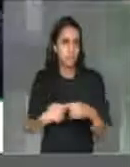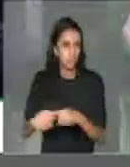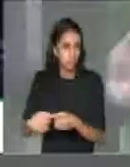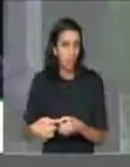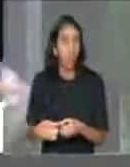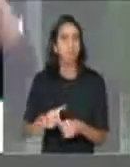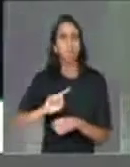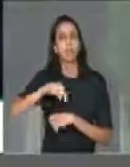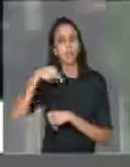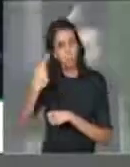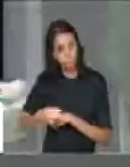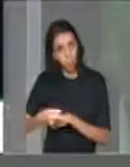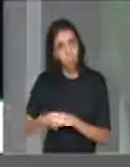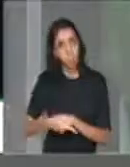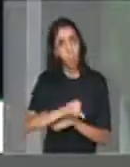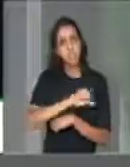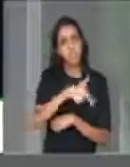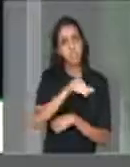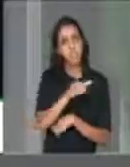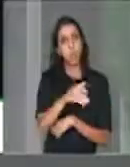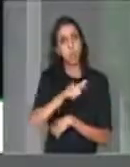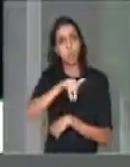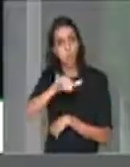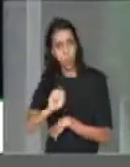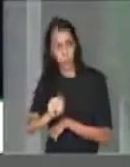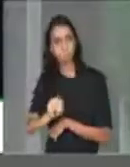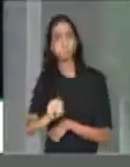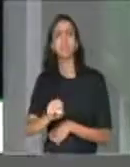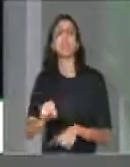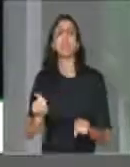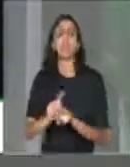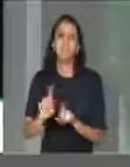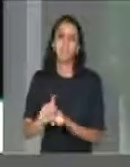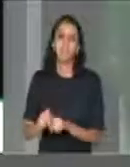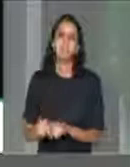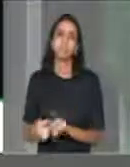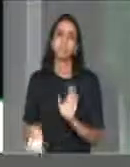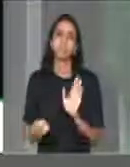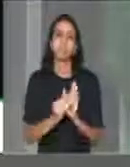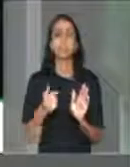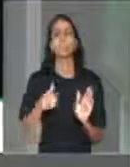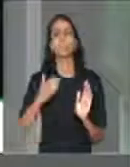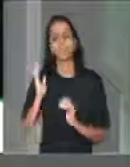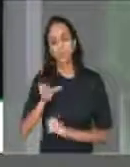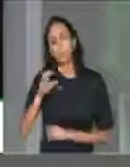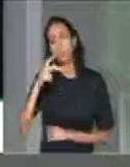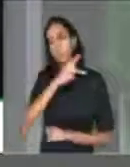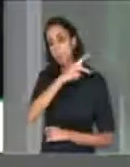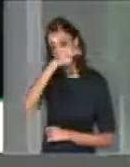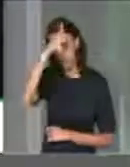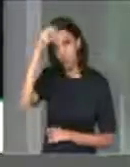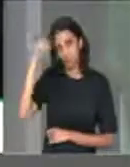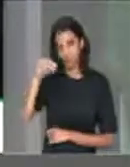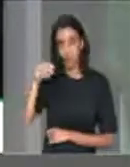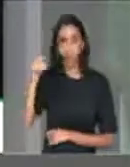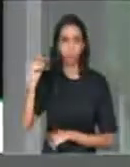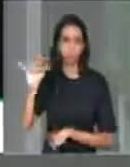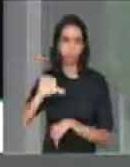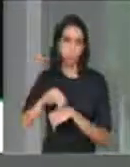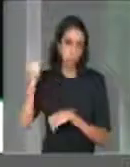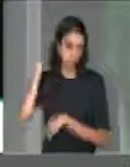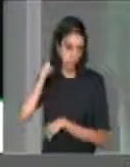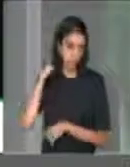São Luís entrou, e eu tive a honra de ser prefeito de Belém, e junto ao prefeito